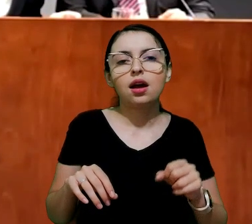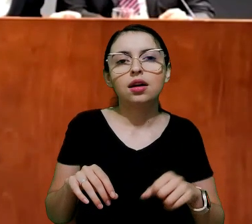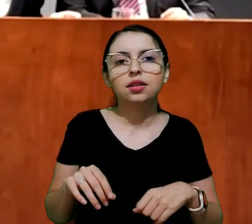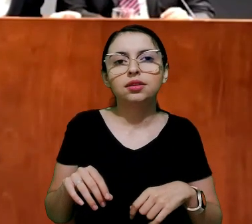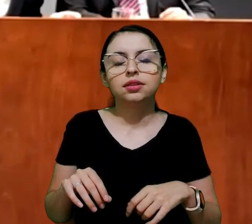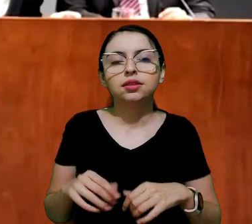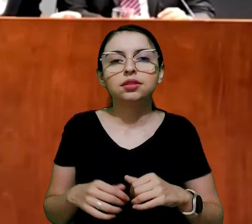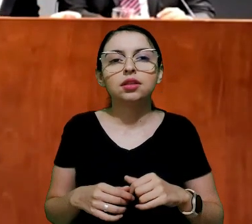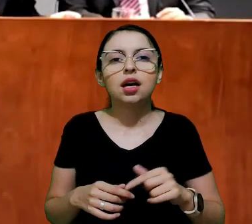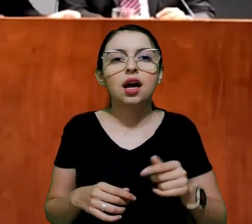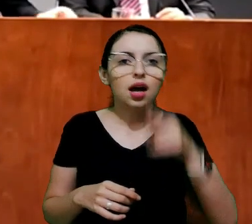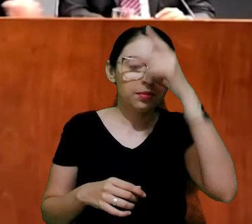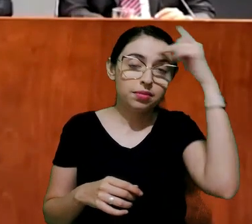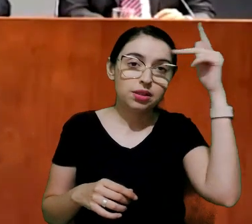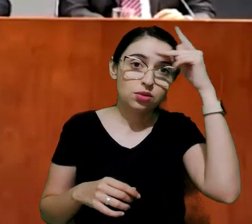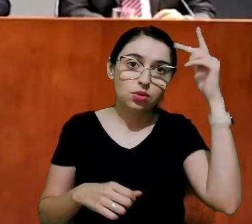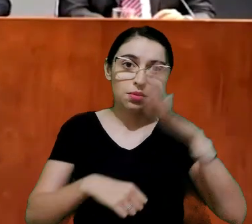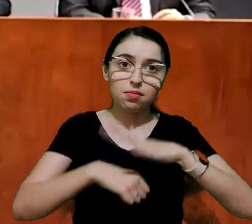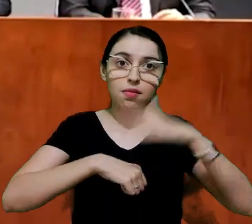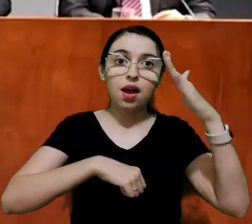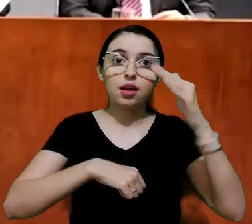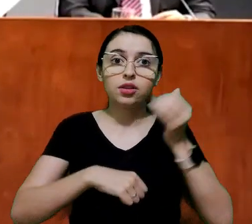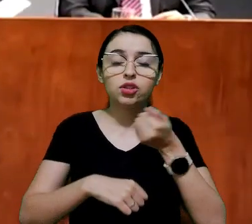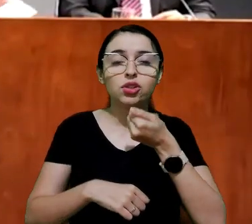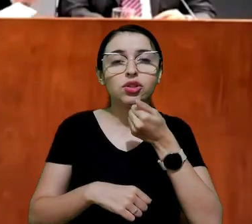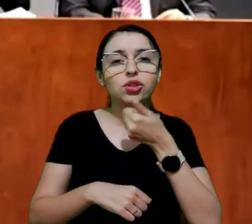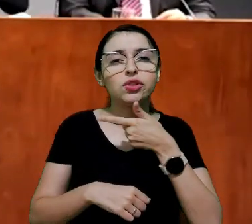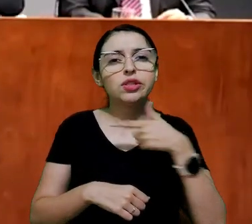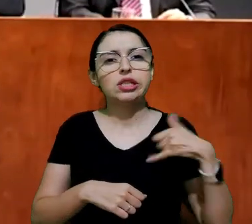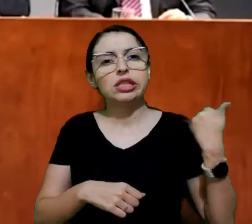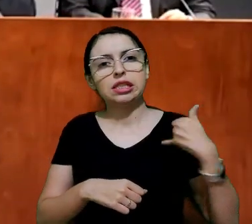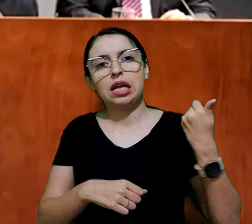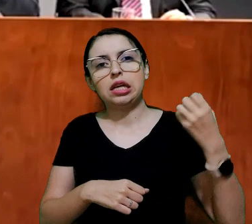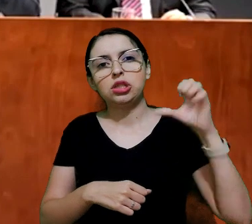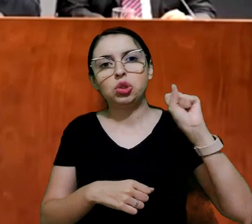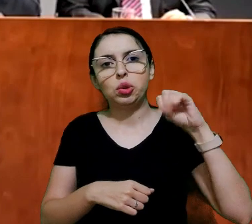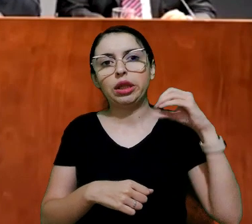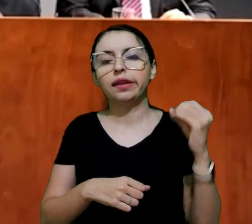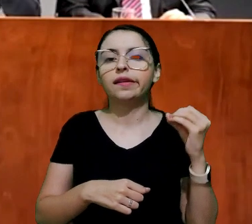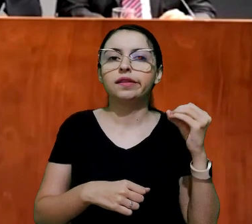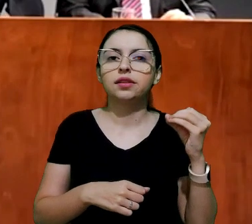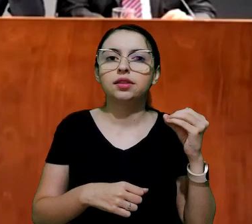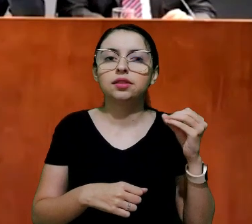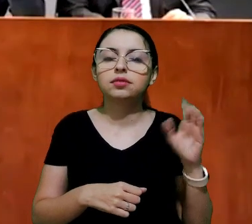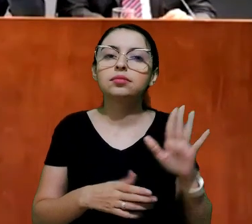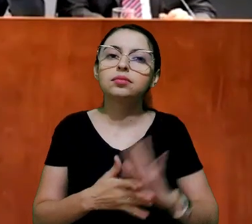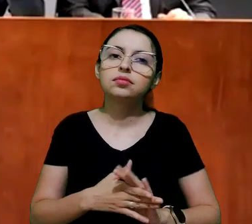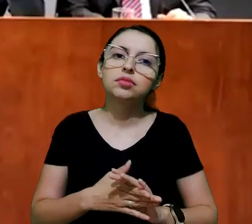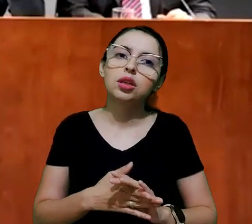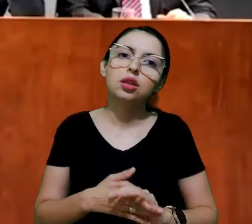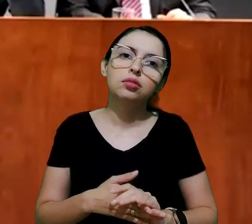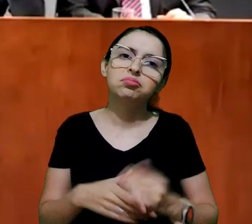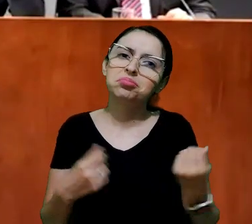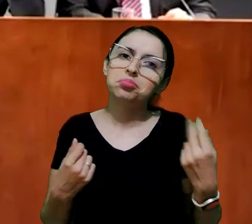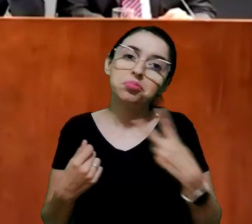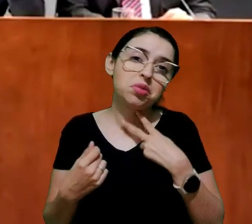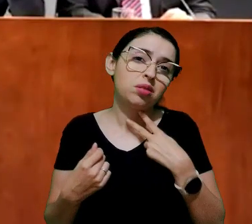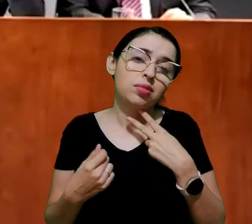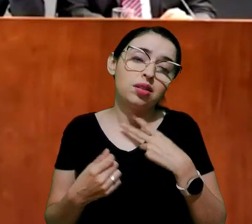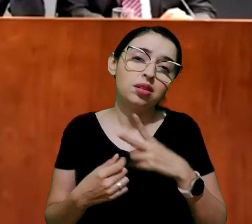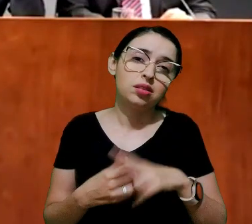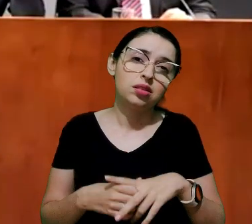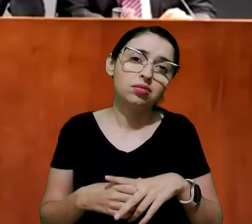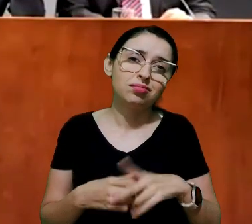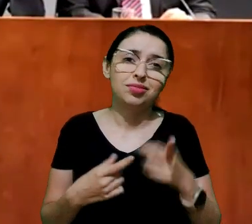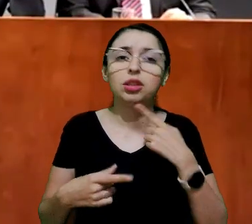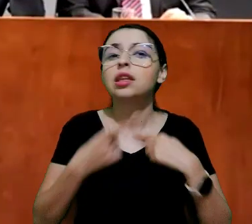né, de contratar, né, na questão da livre iniciativa, sendo que a pessoa maior de 70 anos não seria incapaz,